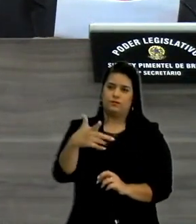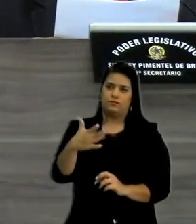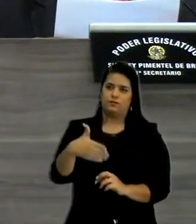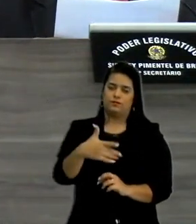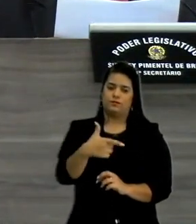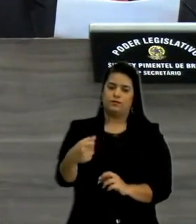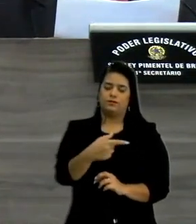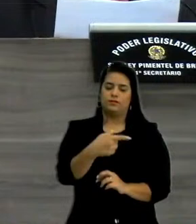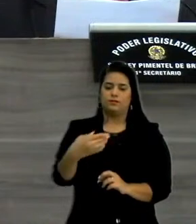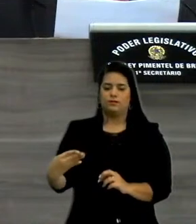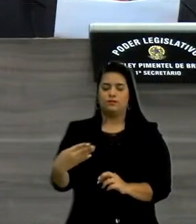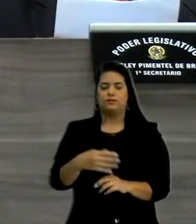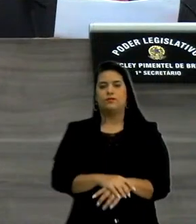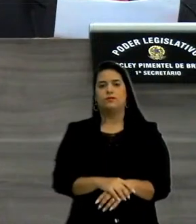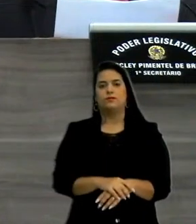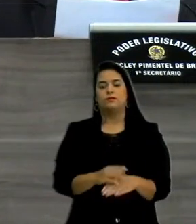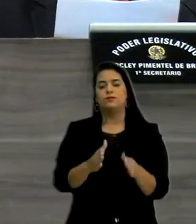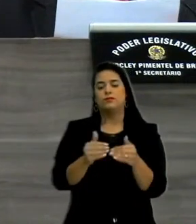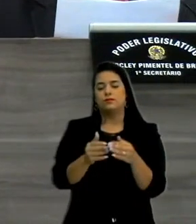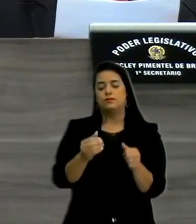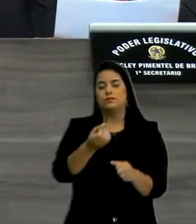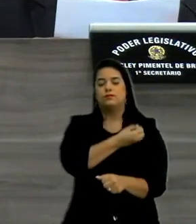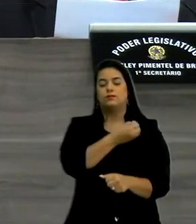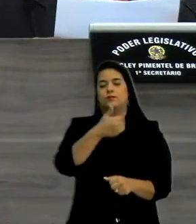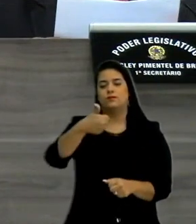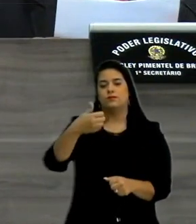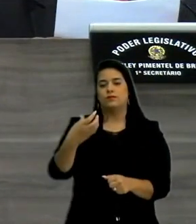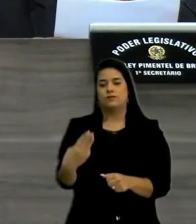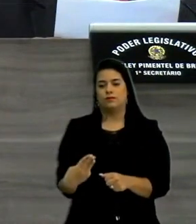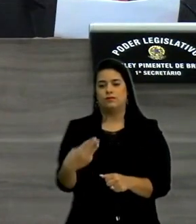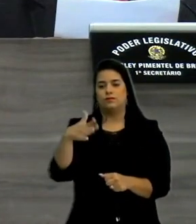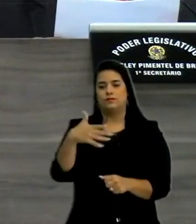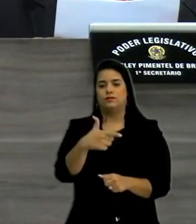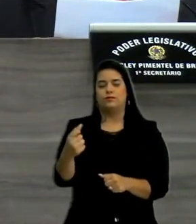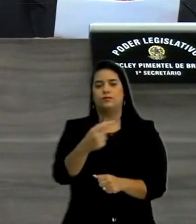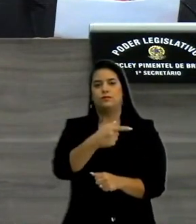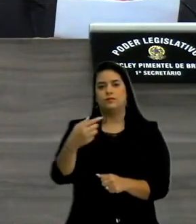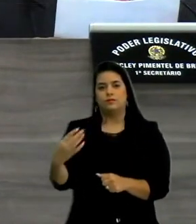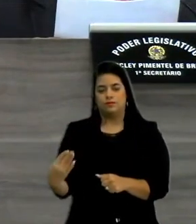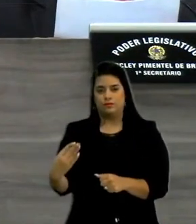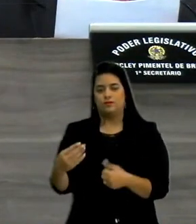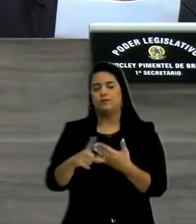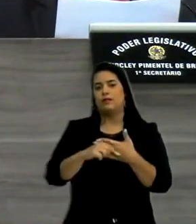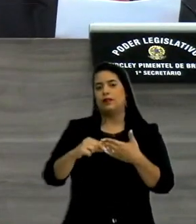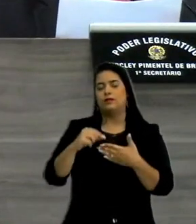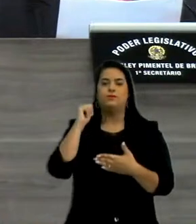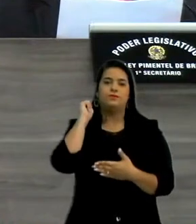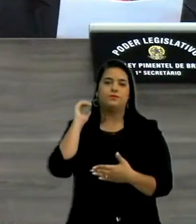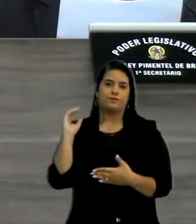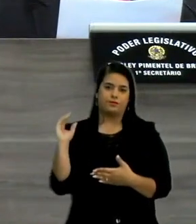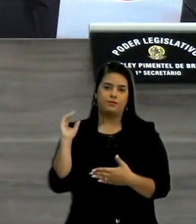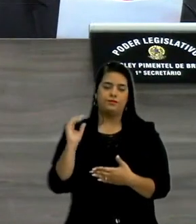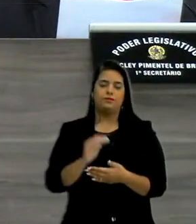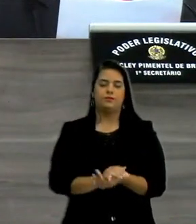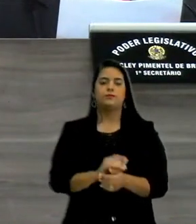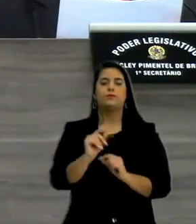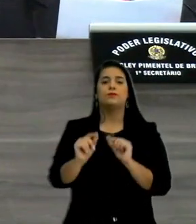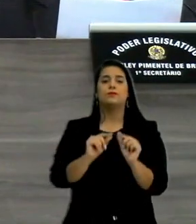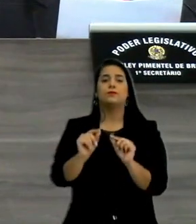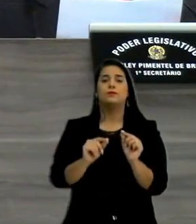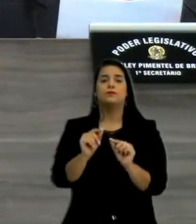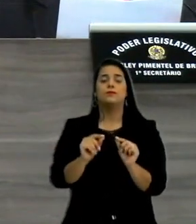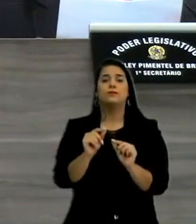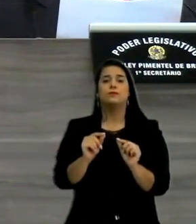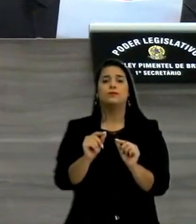64/2024. No requerimento número 3/2024, de autoria do vereador Avanildo Sebastião Cavalcante, que consta nos arquivos